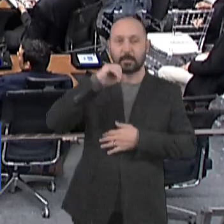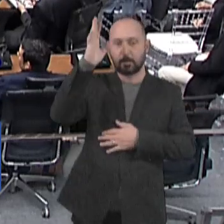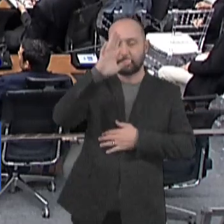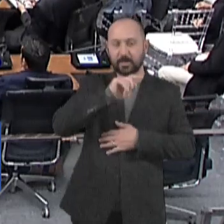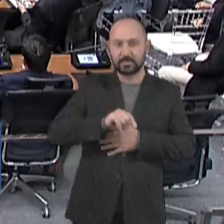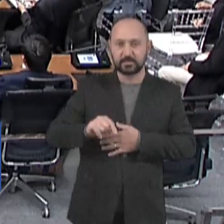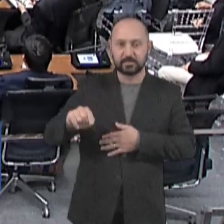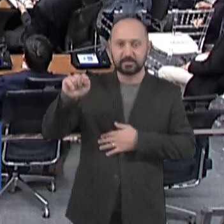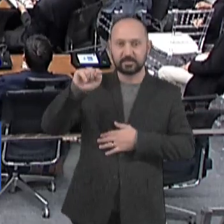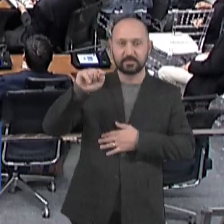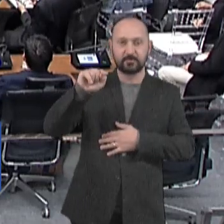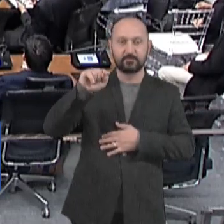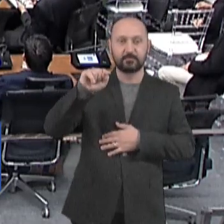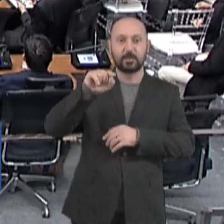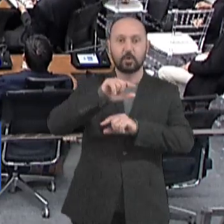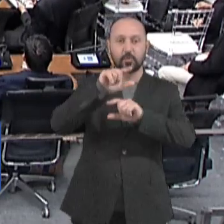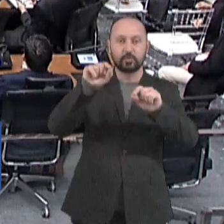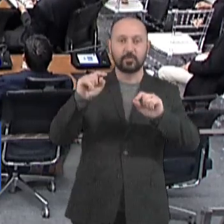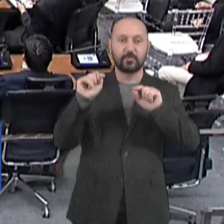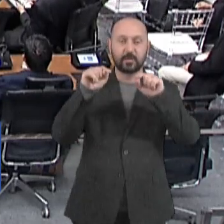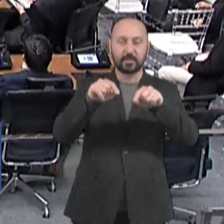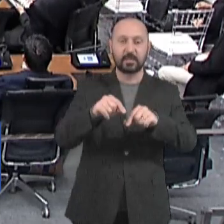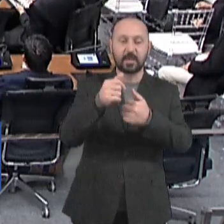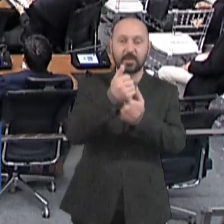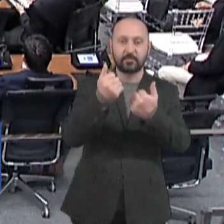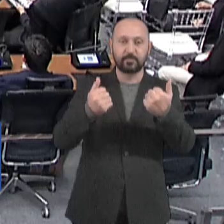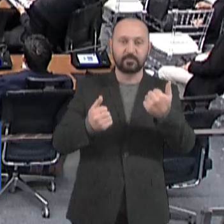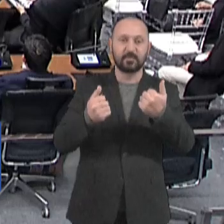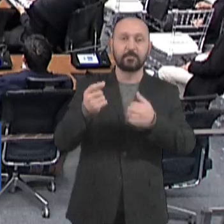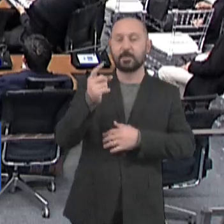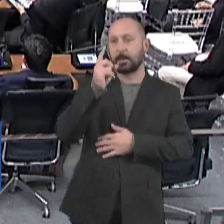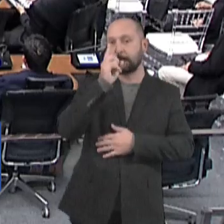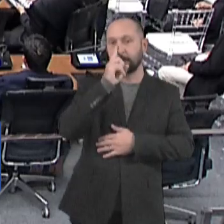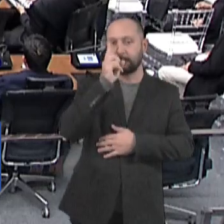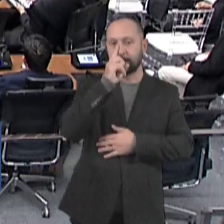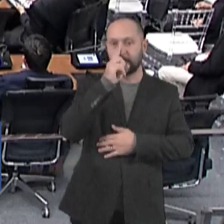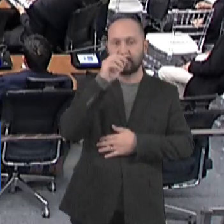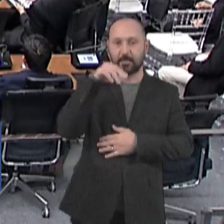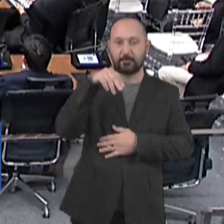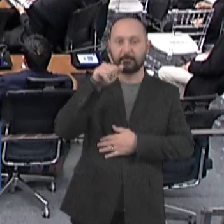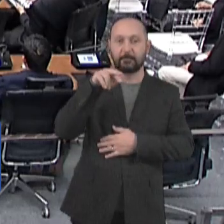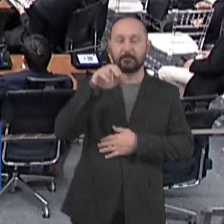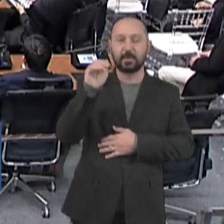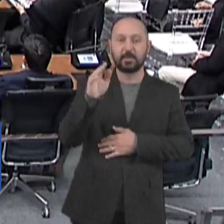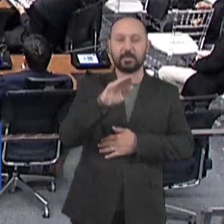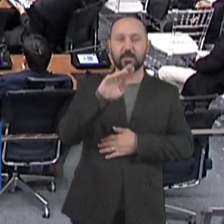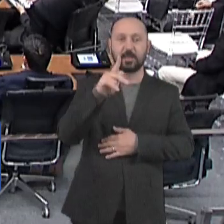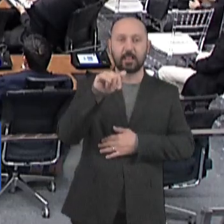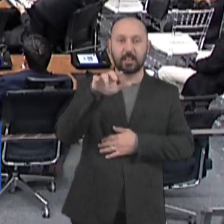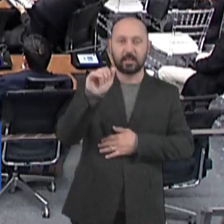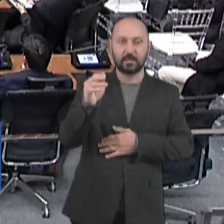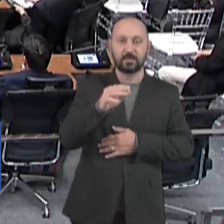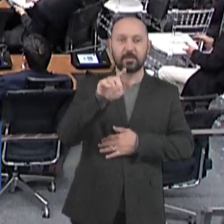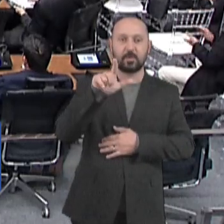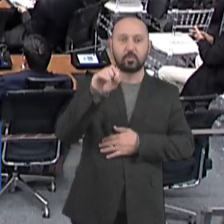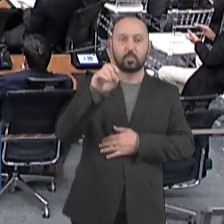Brasil, pelo Sesc, e vem aqui representado pela sua mãe, a Maria Helena Loureiro.